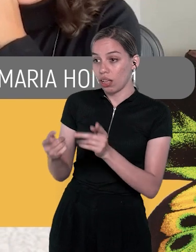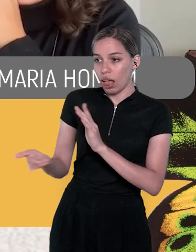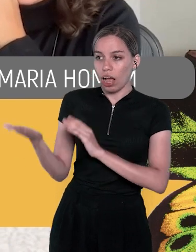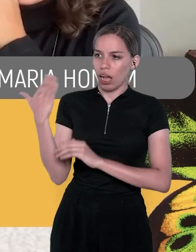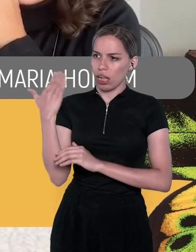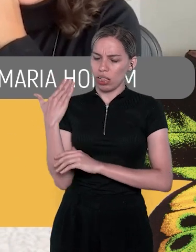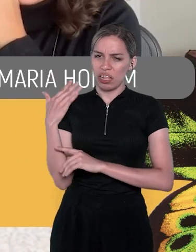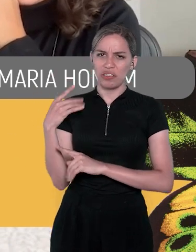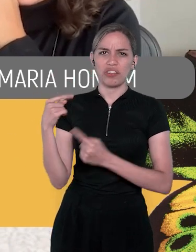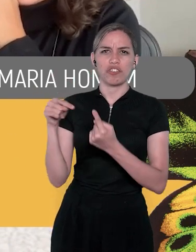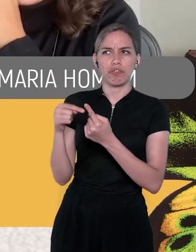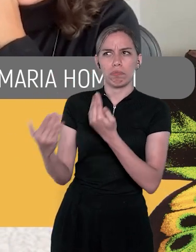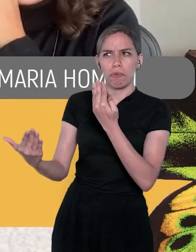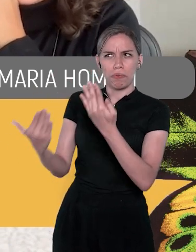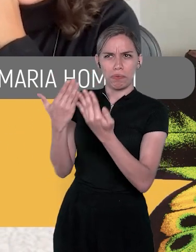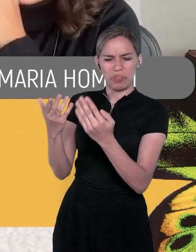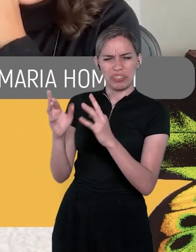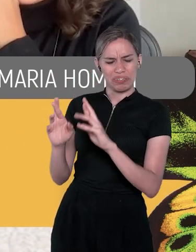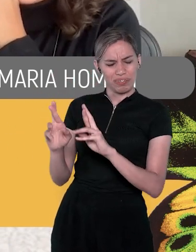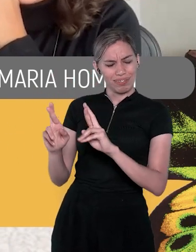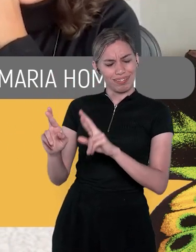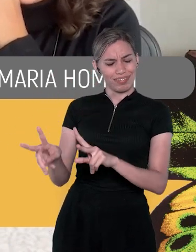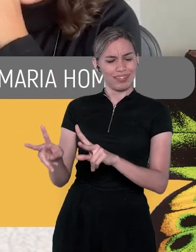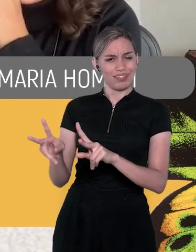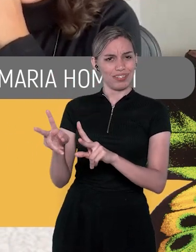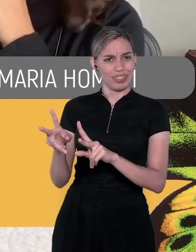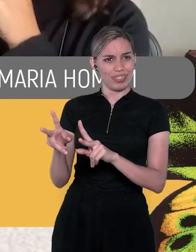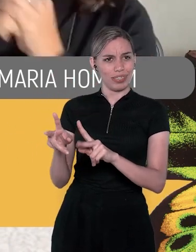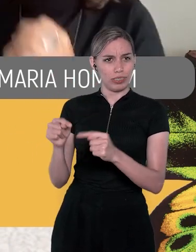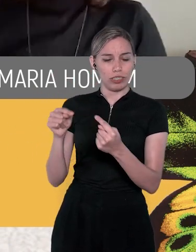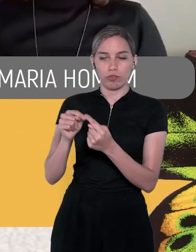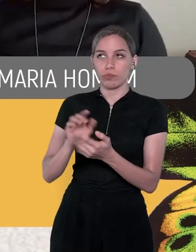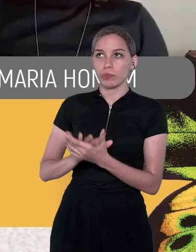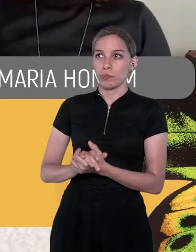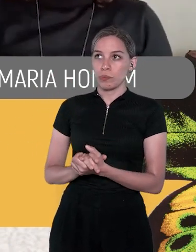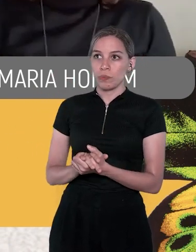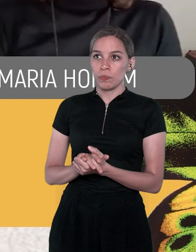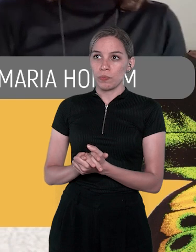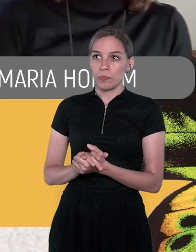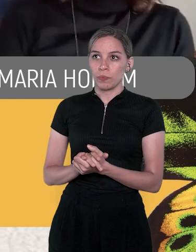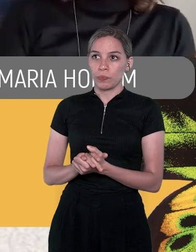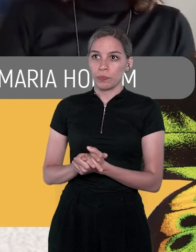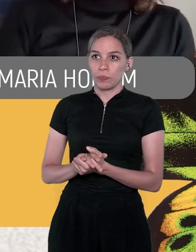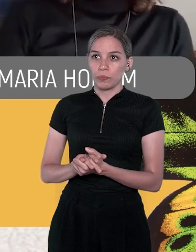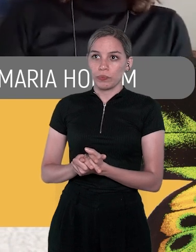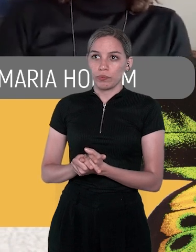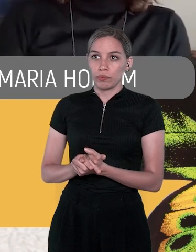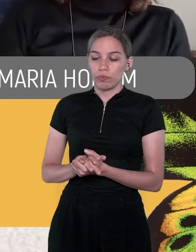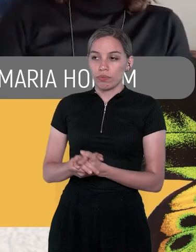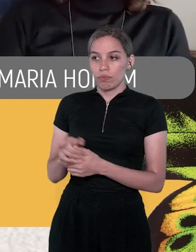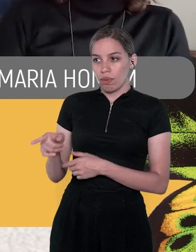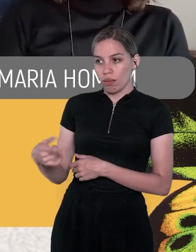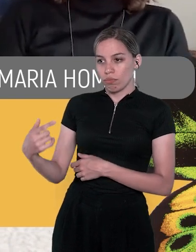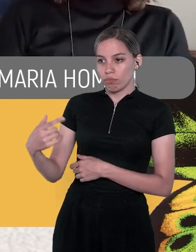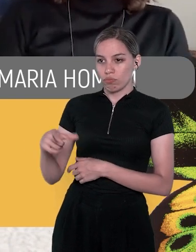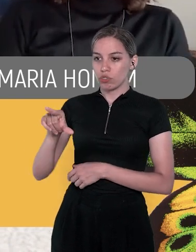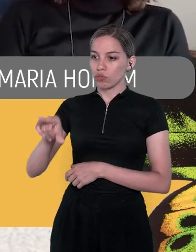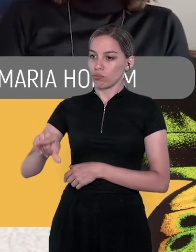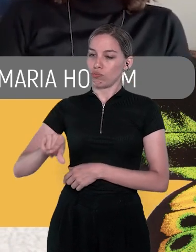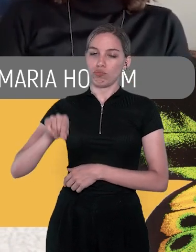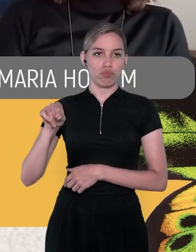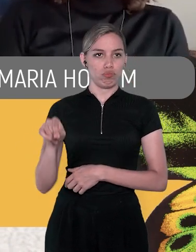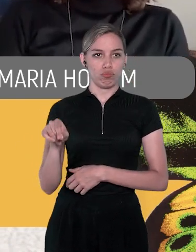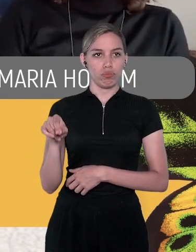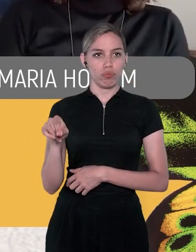Mas naquela época era um psicologizar diferente. Era uma coisa, era assim, era você ser